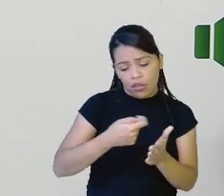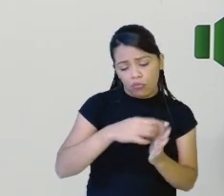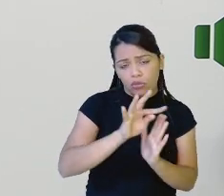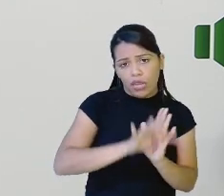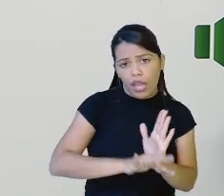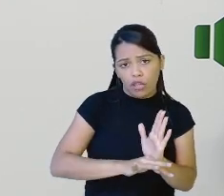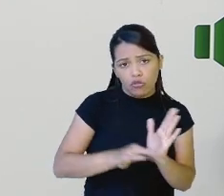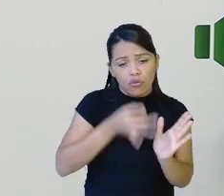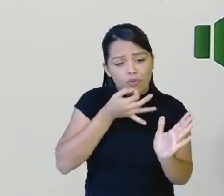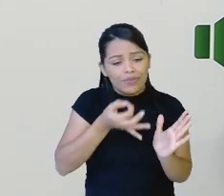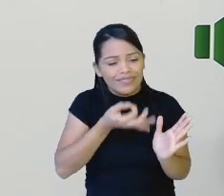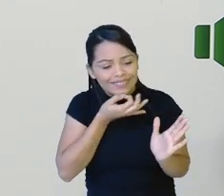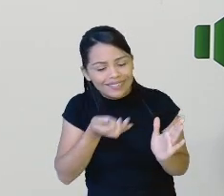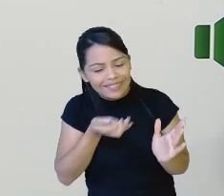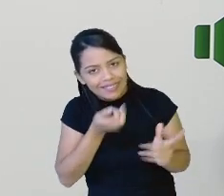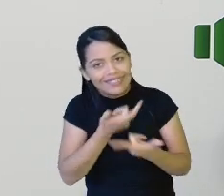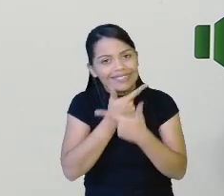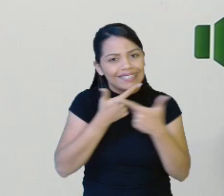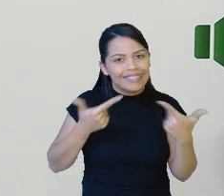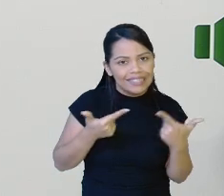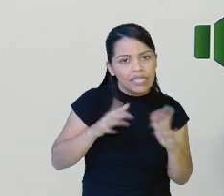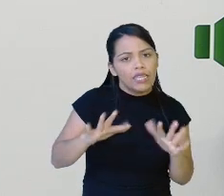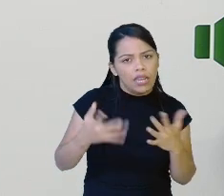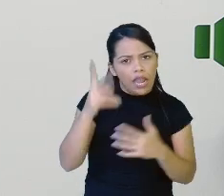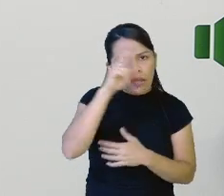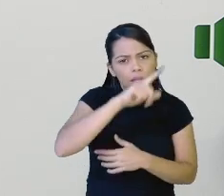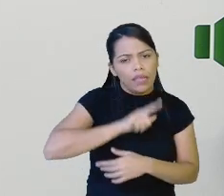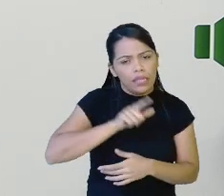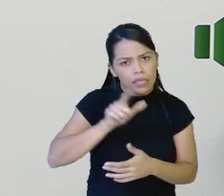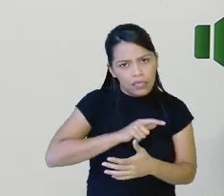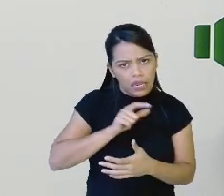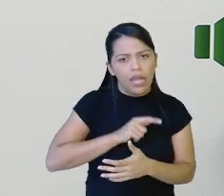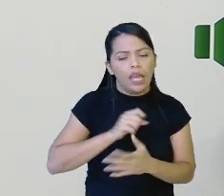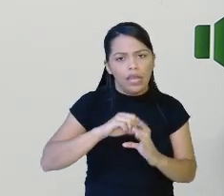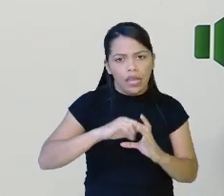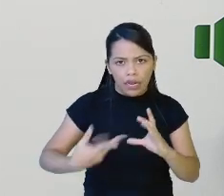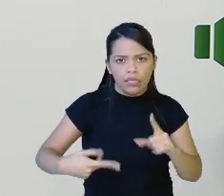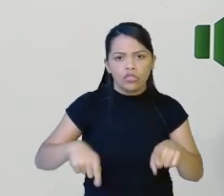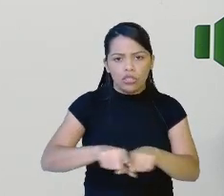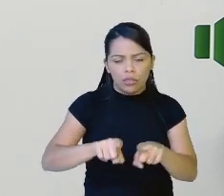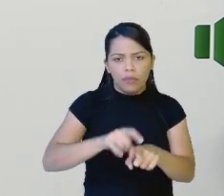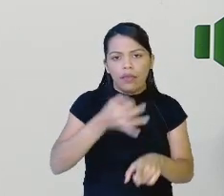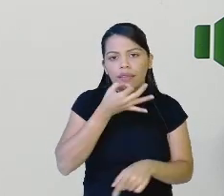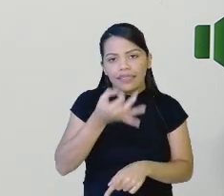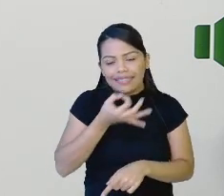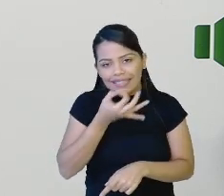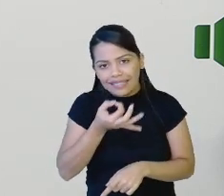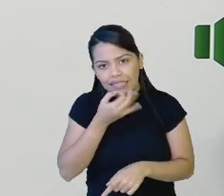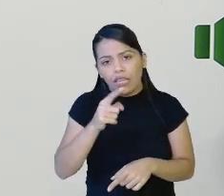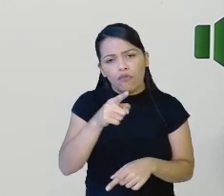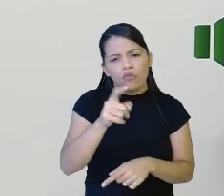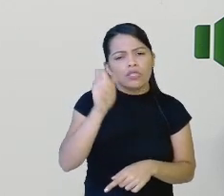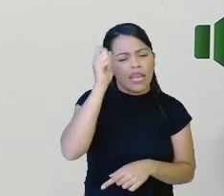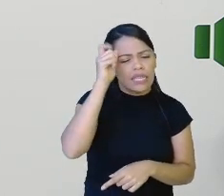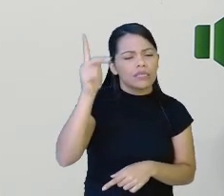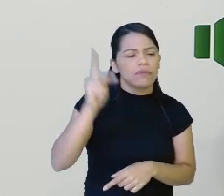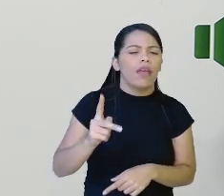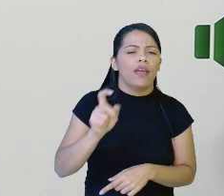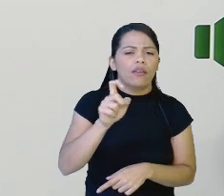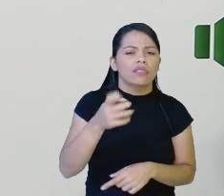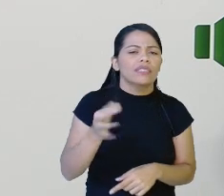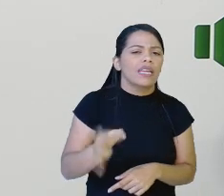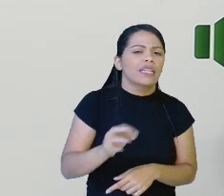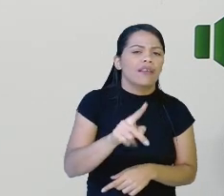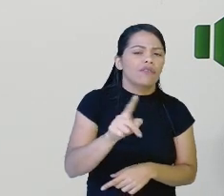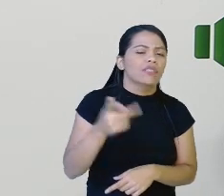na aula de hoje, que tem essa característica, as crônicas que podem ter uma pitada de humor. Então você é muito esperto, eu tenho certeza que você